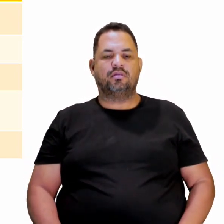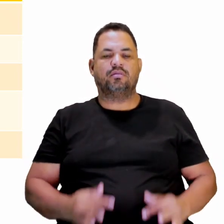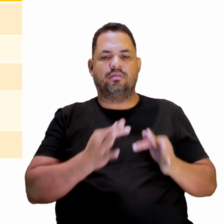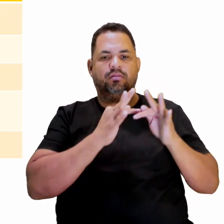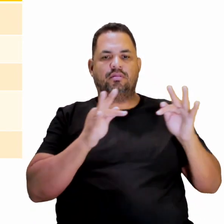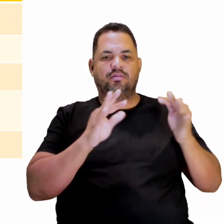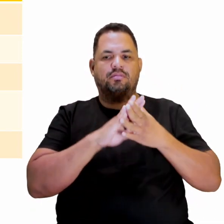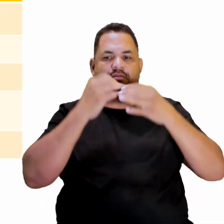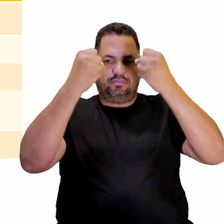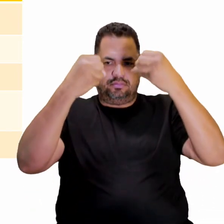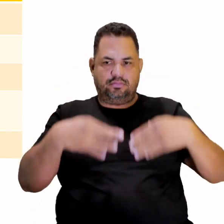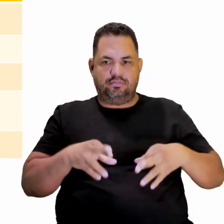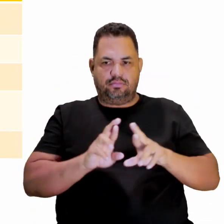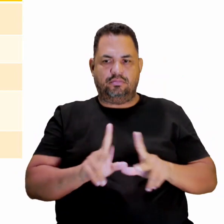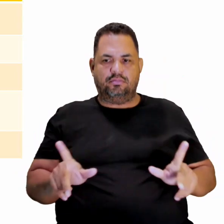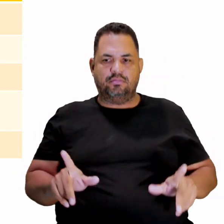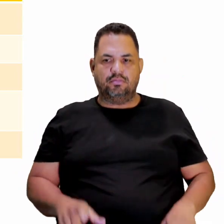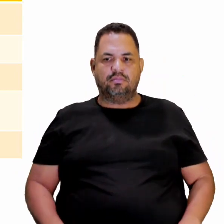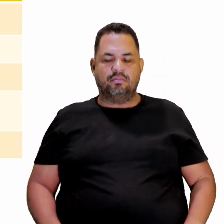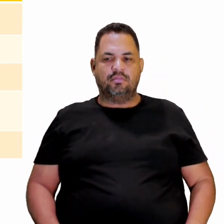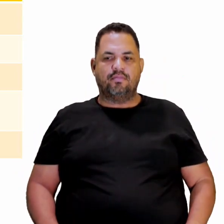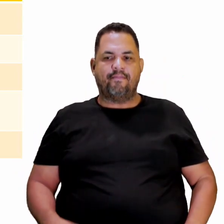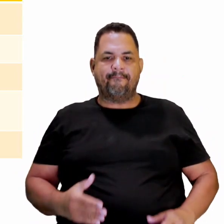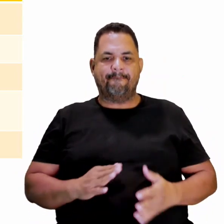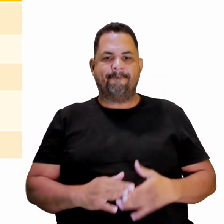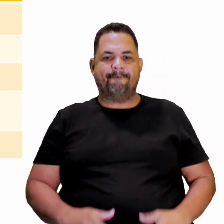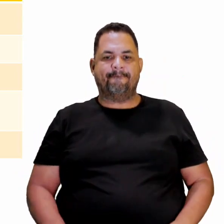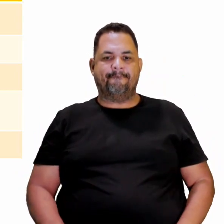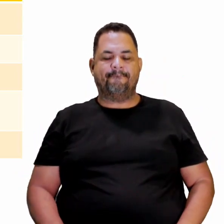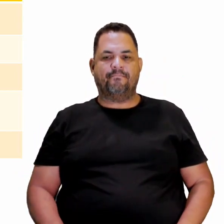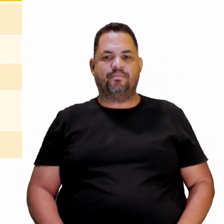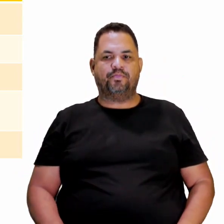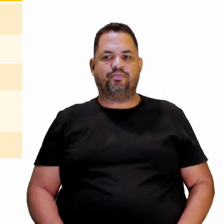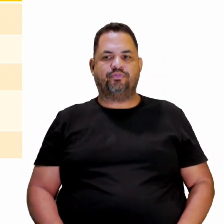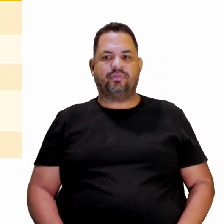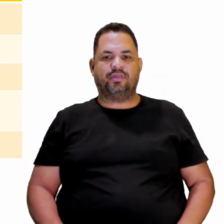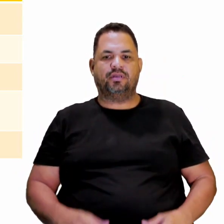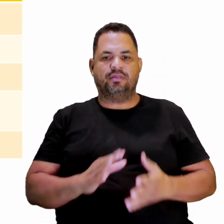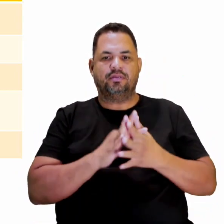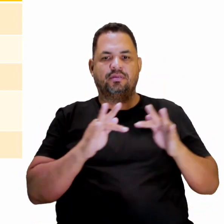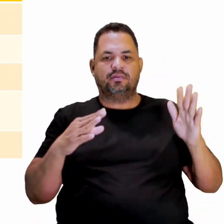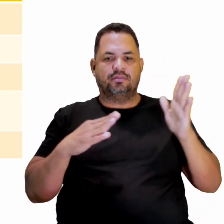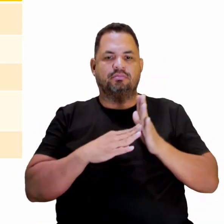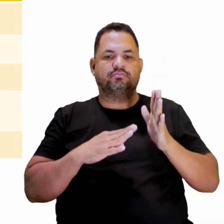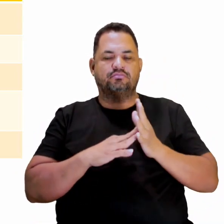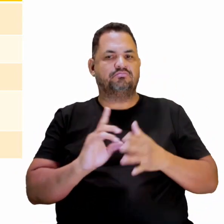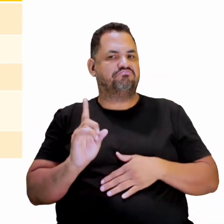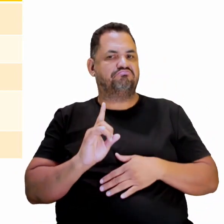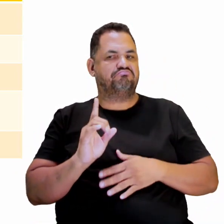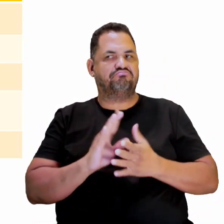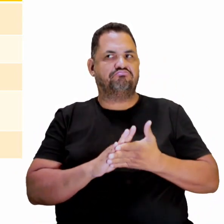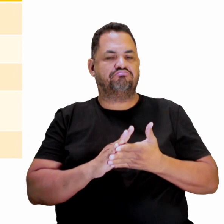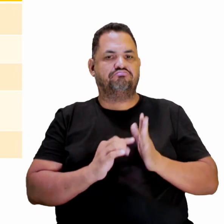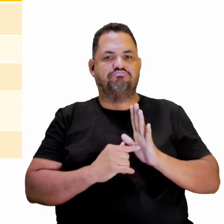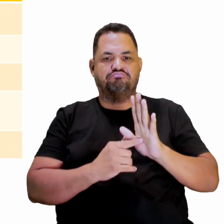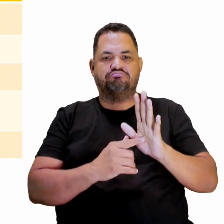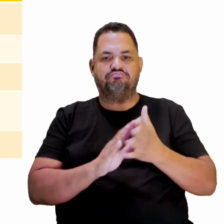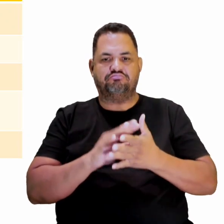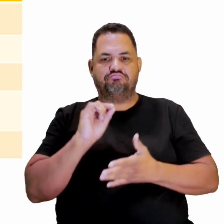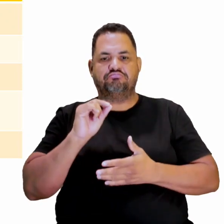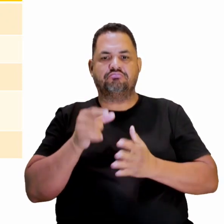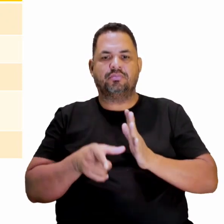orações explicativas diferentes das Defining Relative Clauses. Elas não fornecem informações essenciais sobre o antecedente